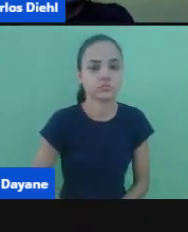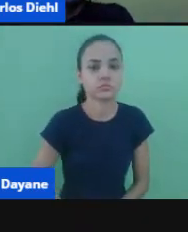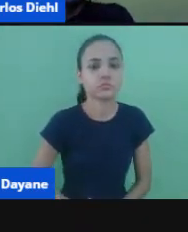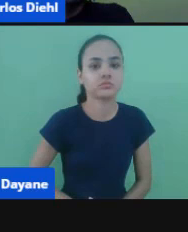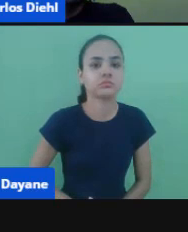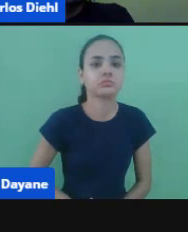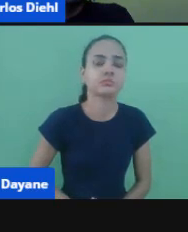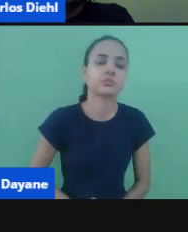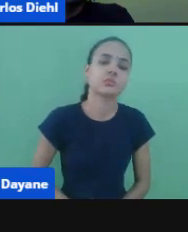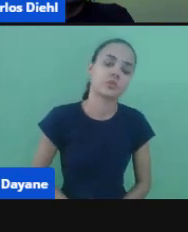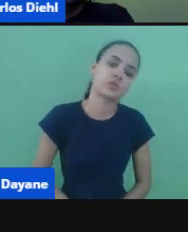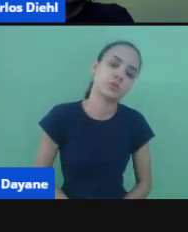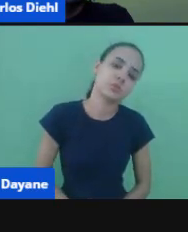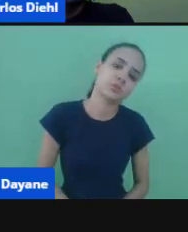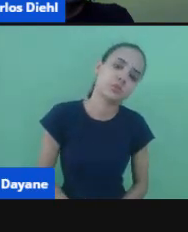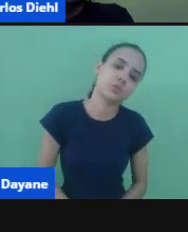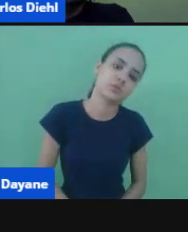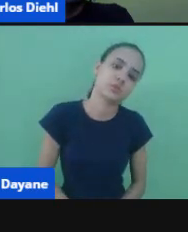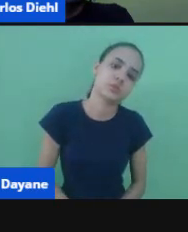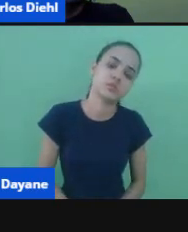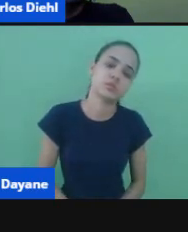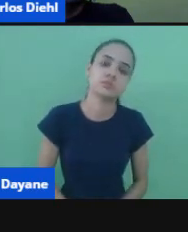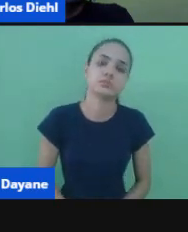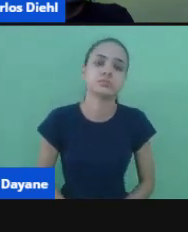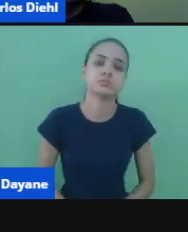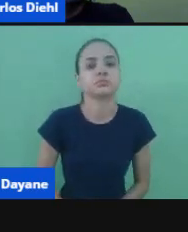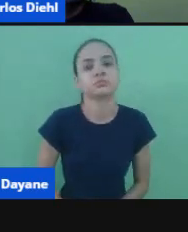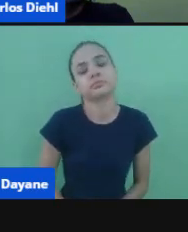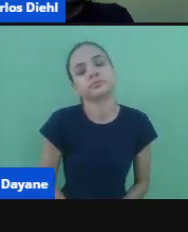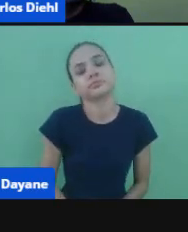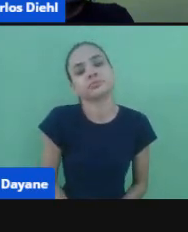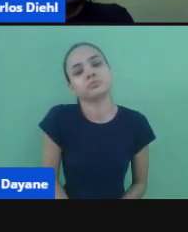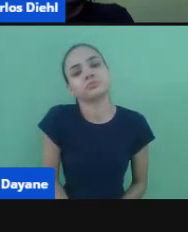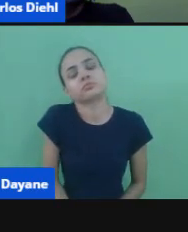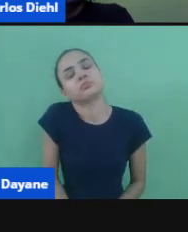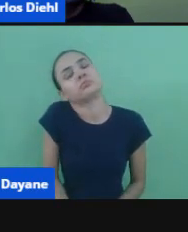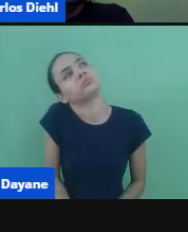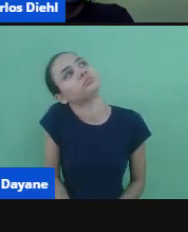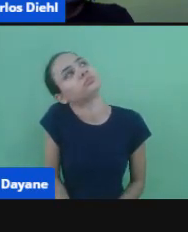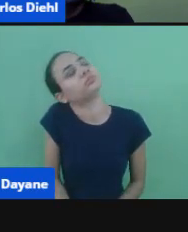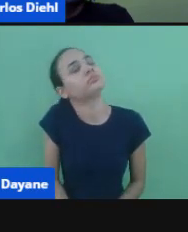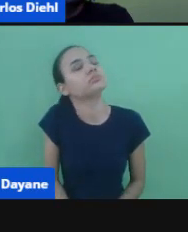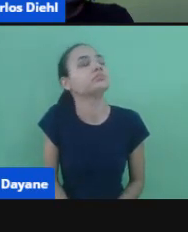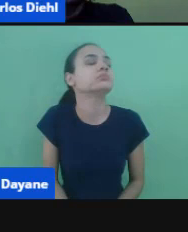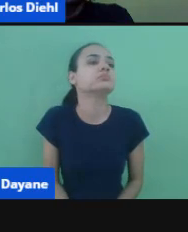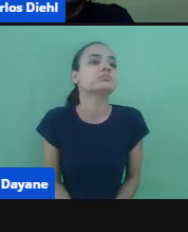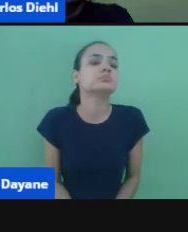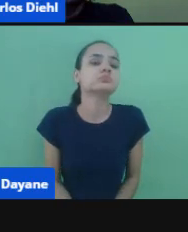Thank you.